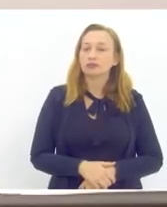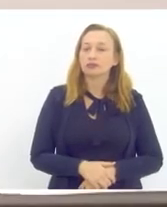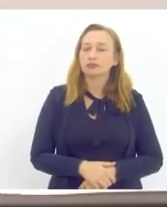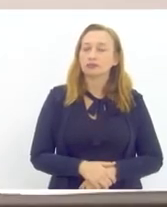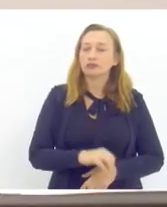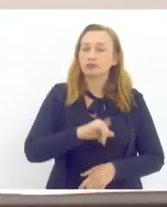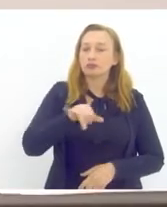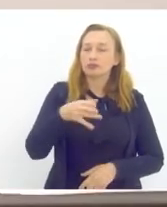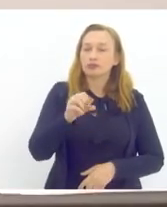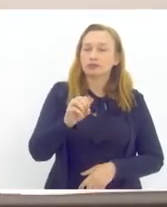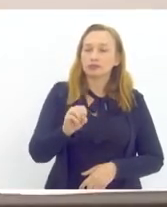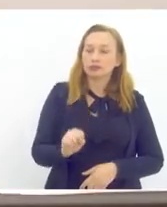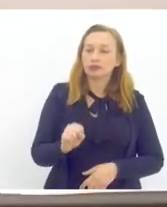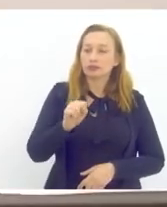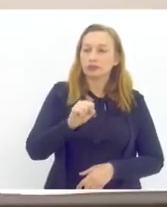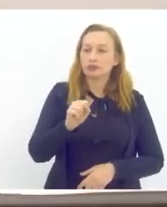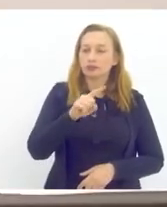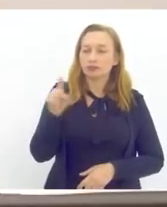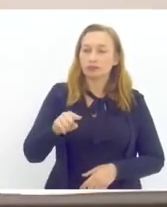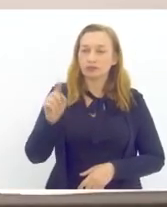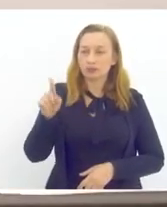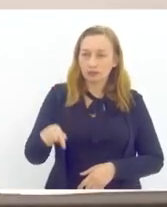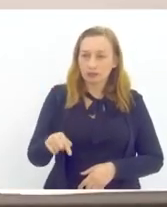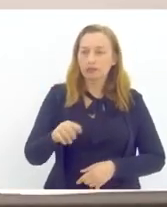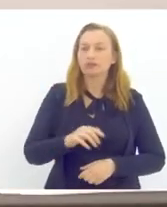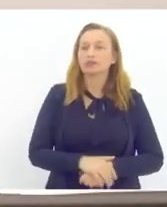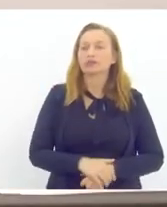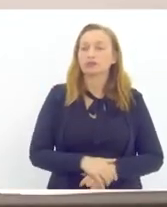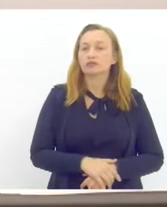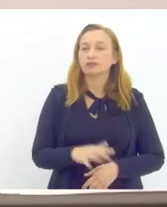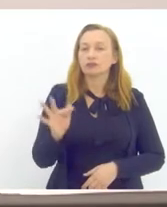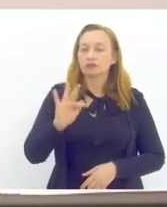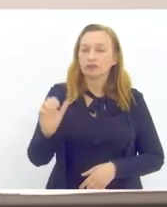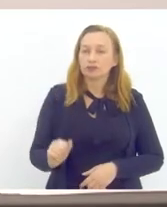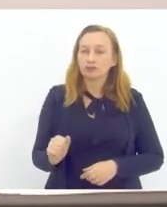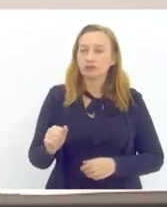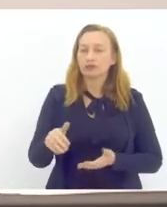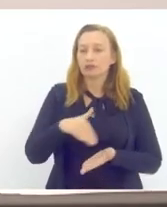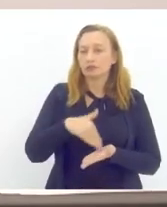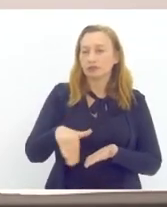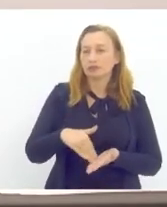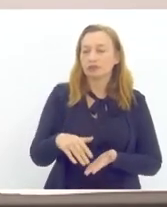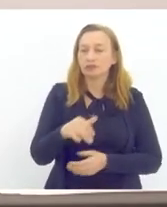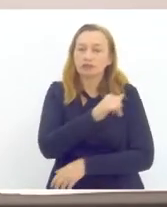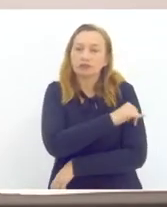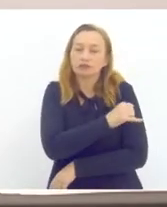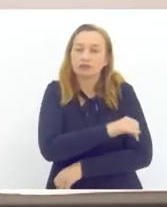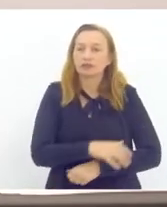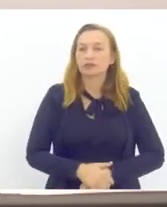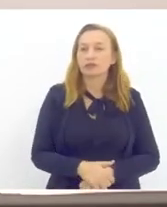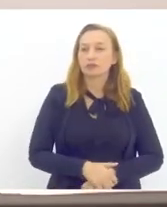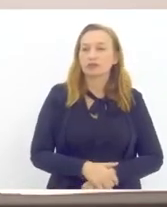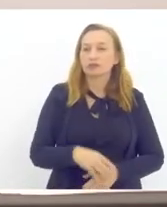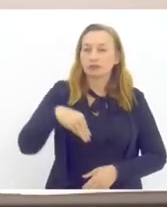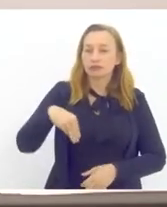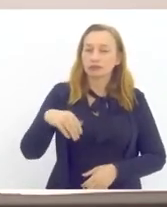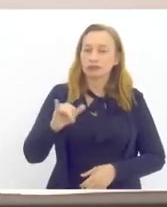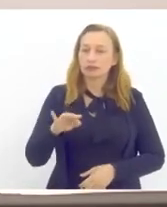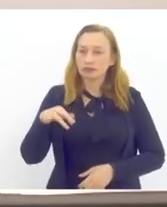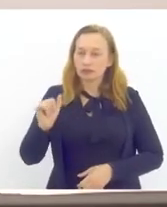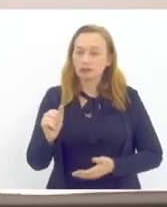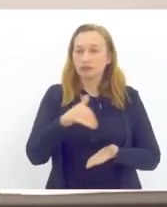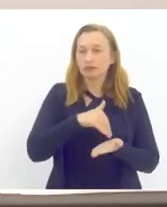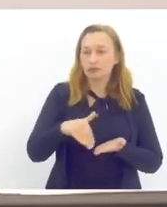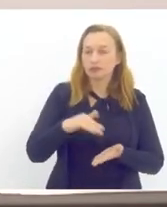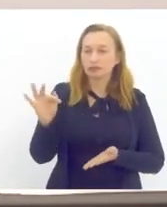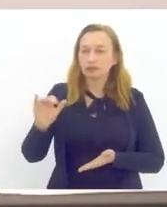José Rufino, da Secretaria Municipal de Fazenda do Rio de Janeiro, presença da Marília Ortiz, secretária de